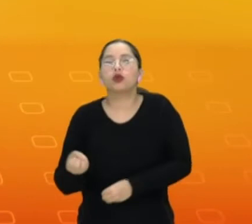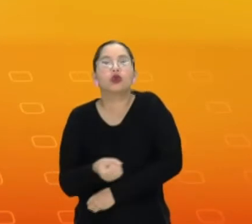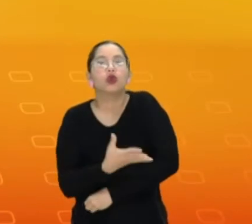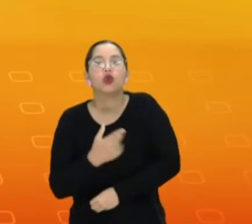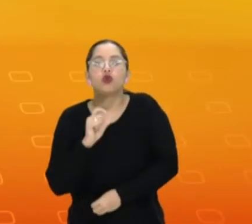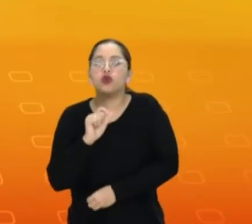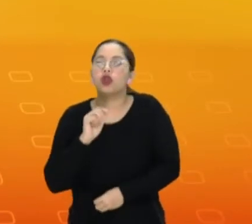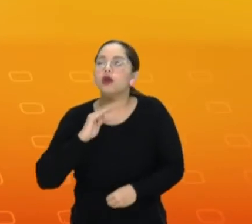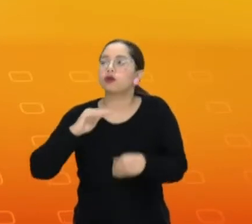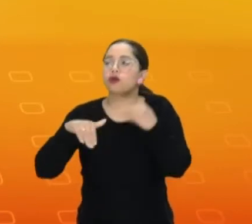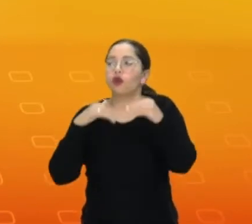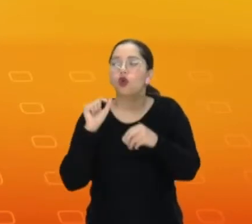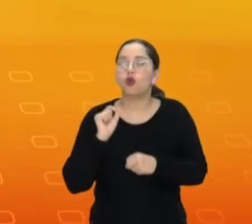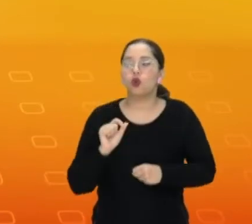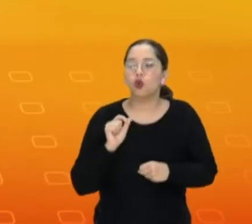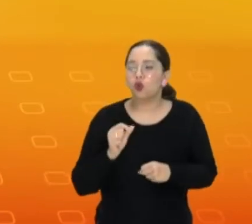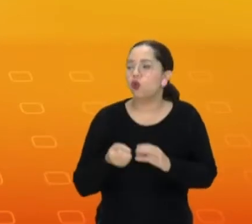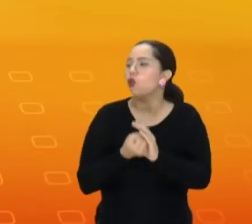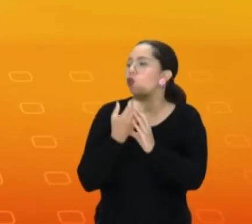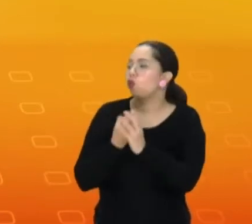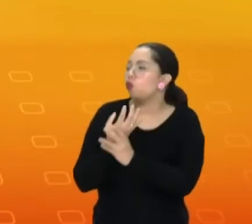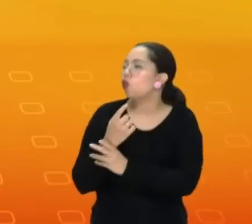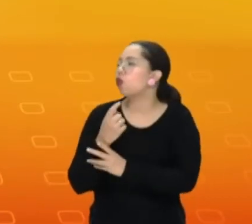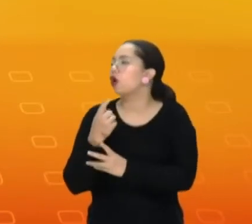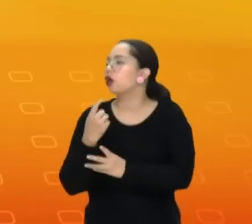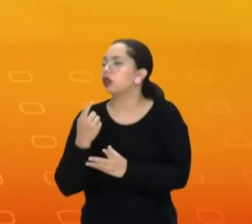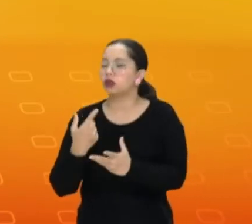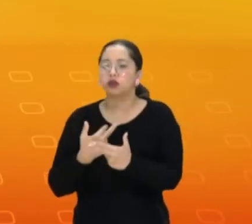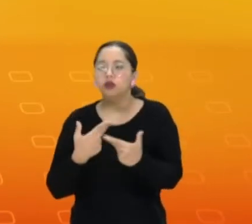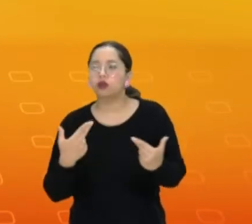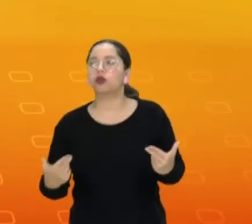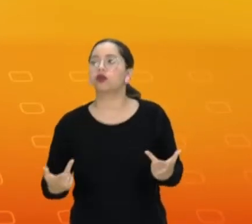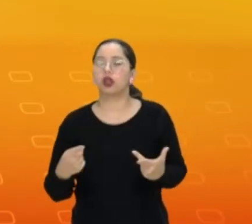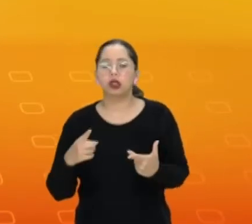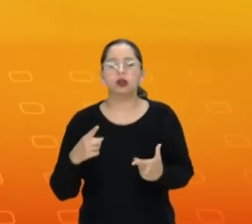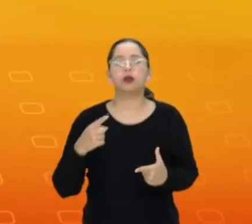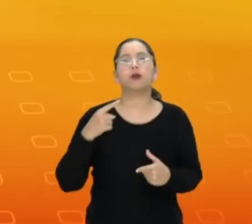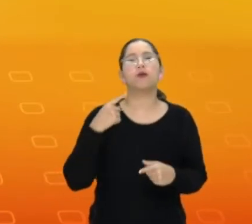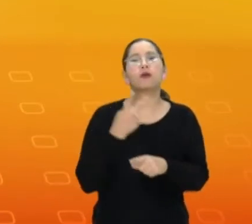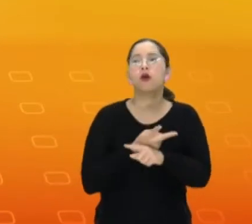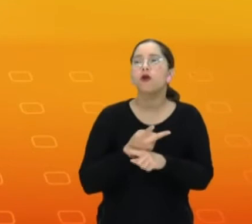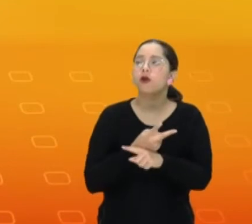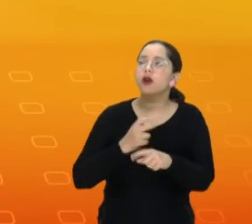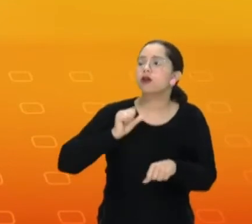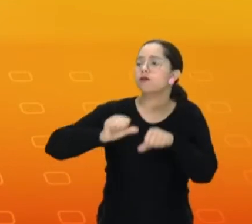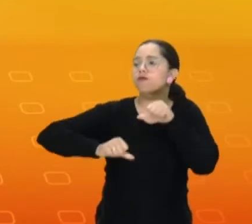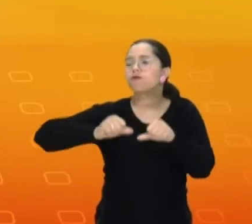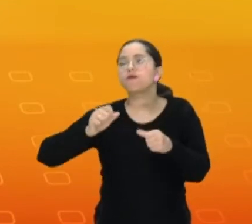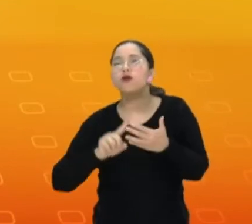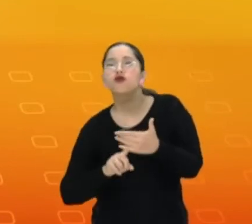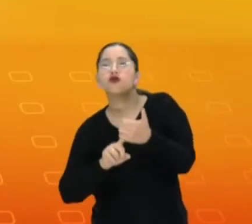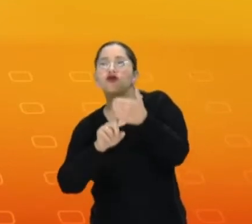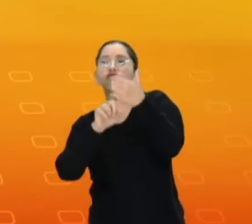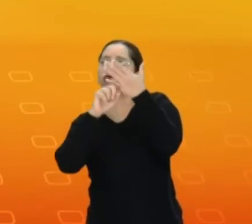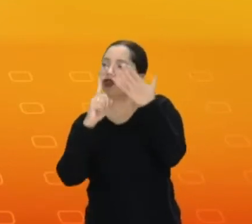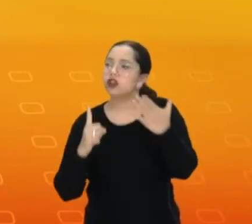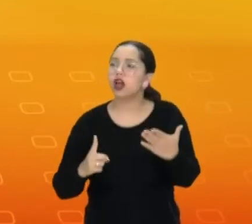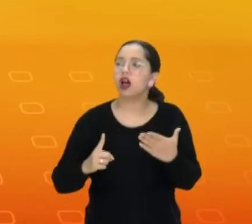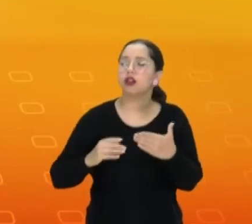iniciar um novo serviço começa a criar coisas já buscando essa transformação digital essa inovação né